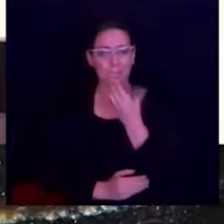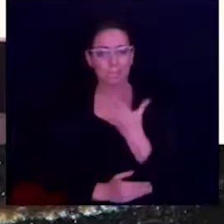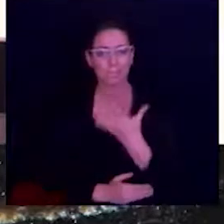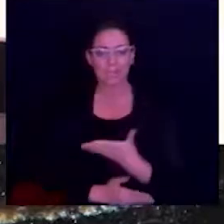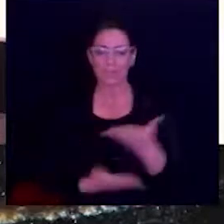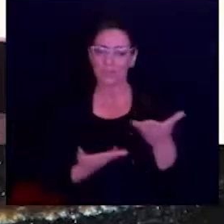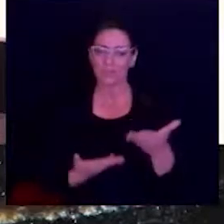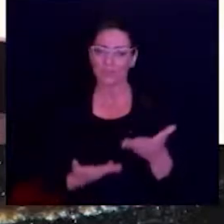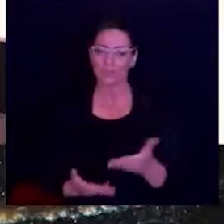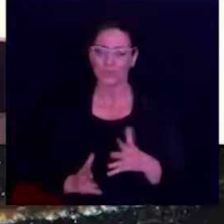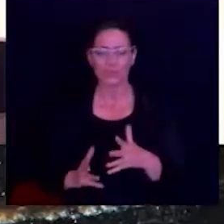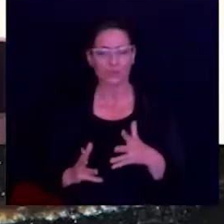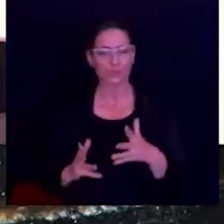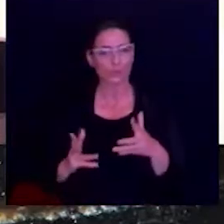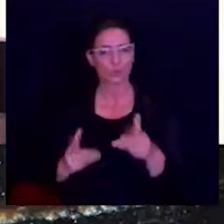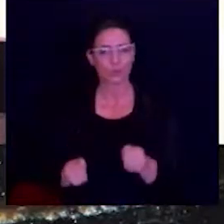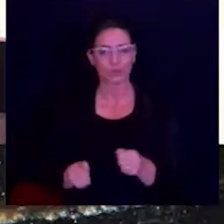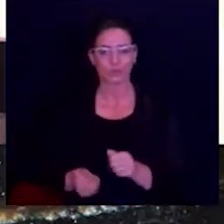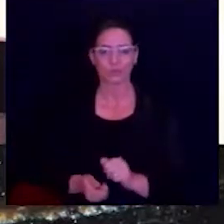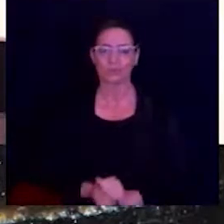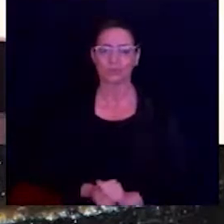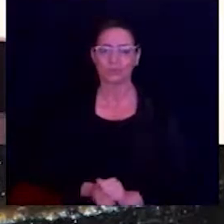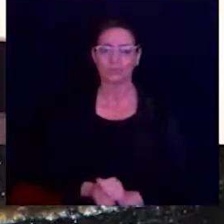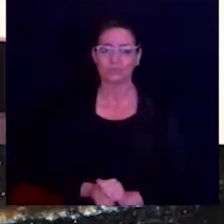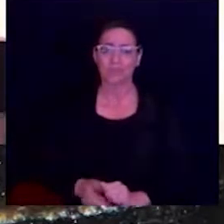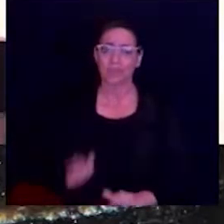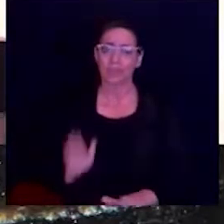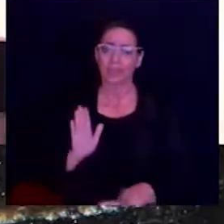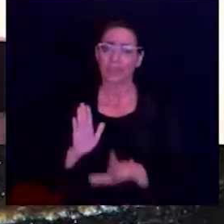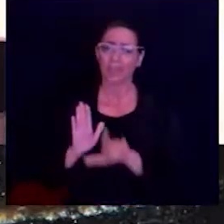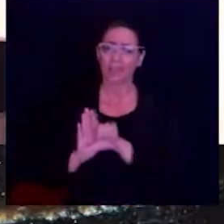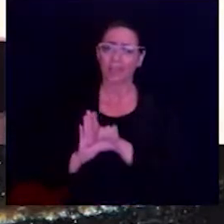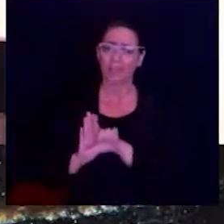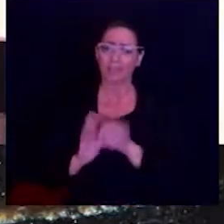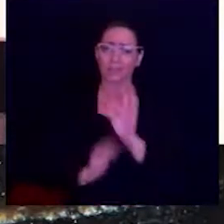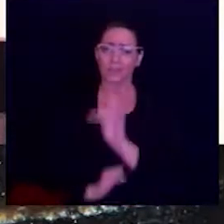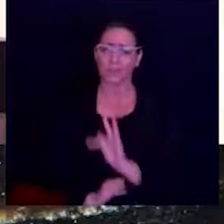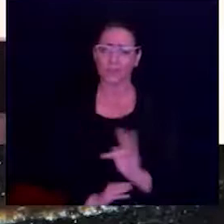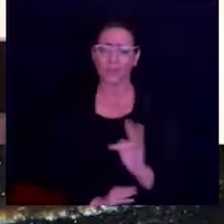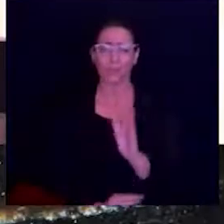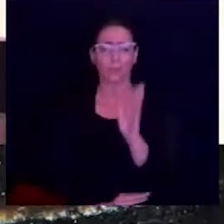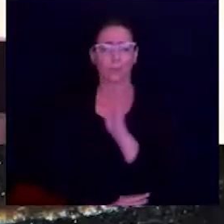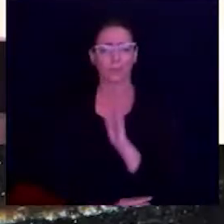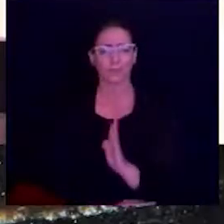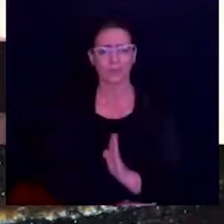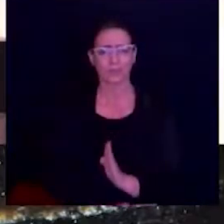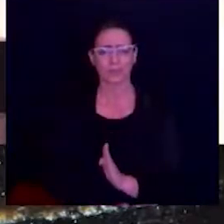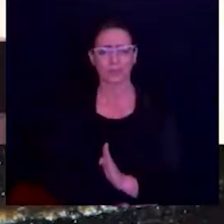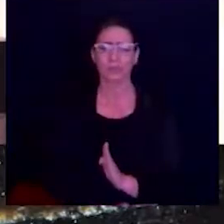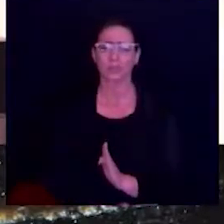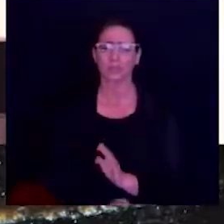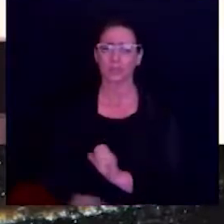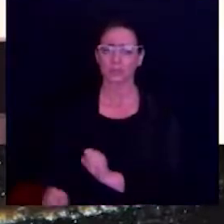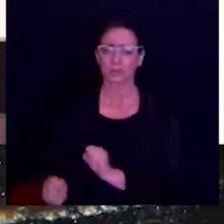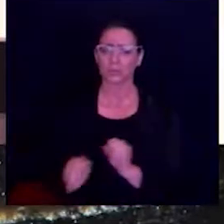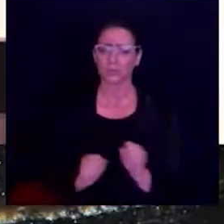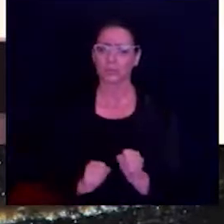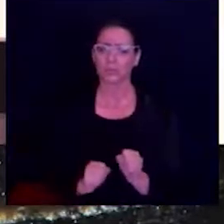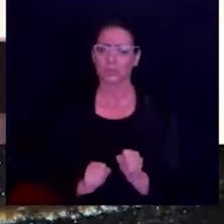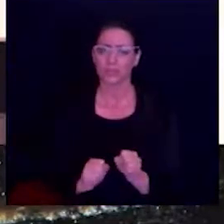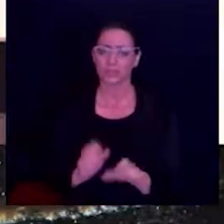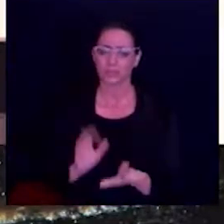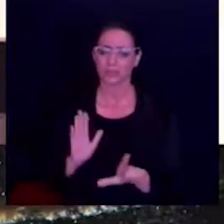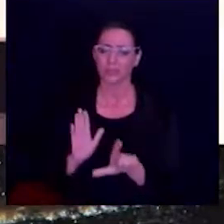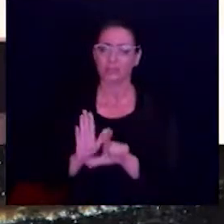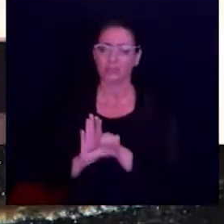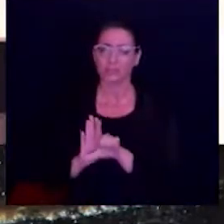bem-vindos, bem-vindas. De acordo com as leis da República Federativa do Brasil e pelos poderes que a lei e o